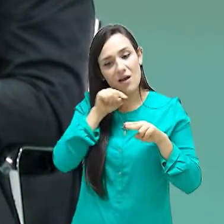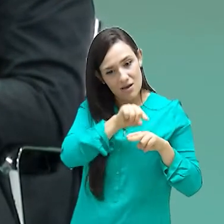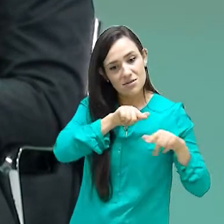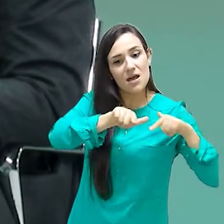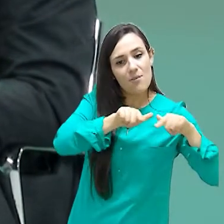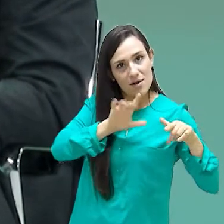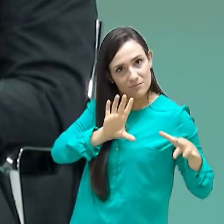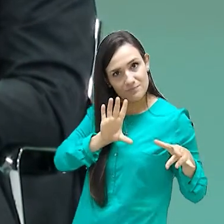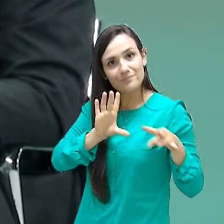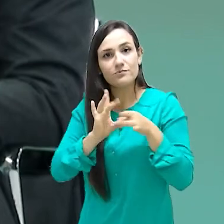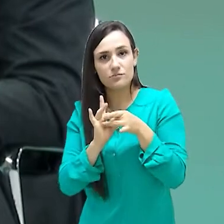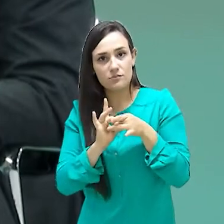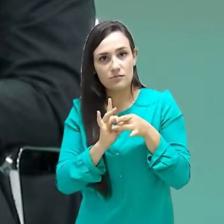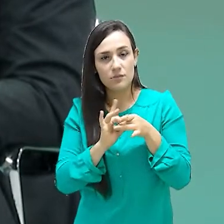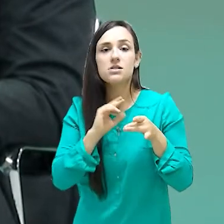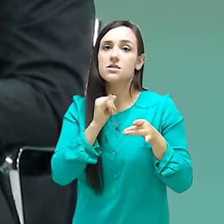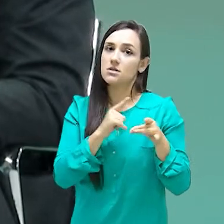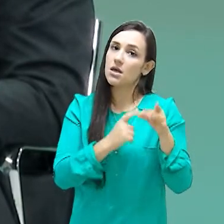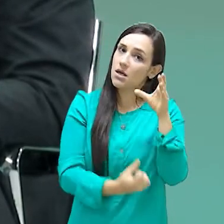o trabalho